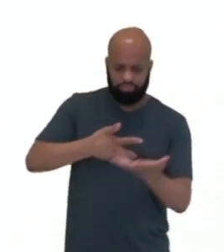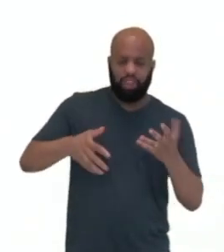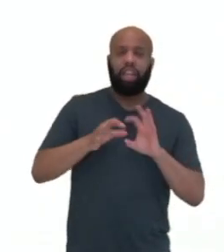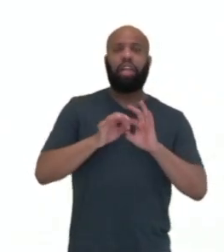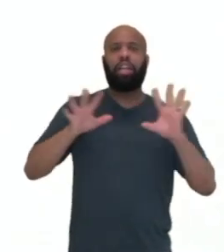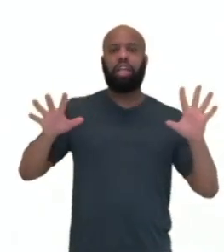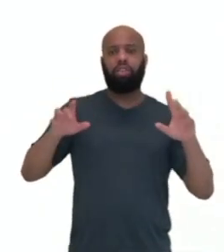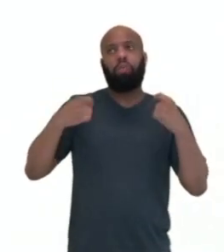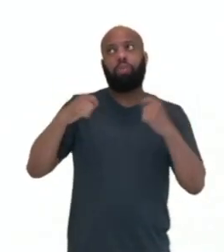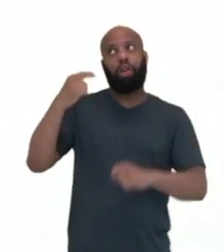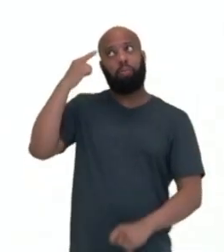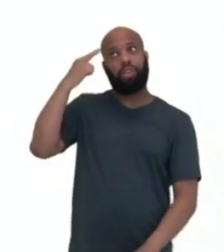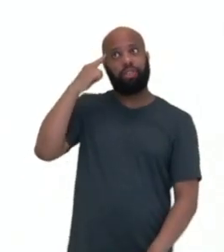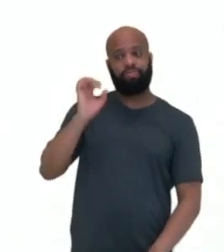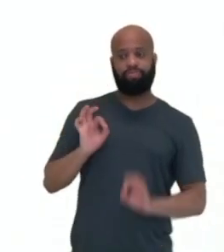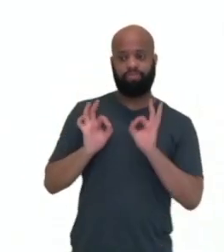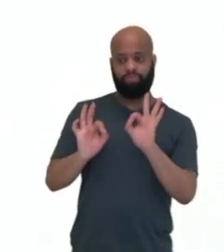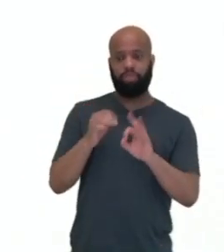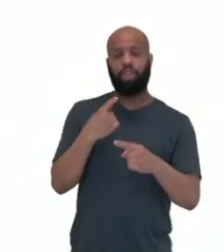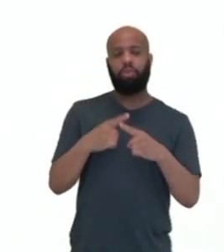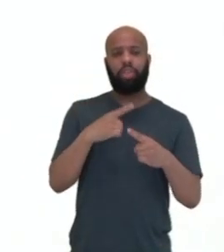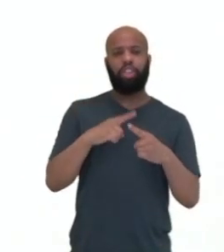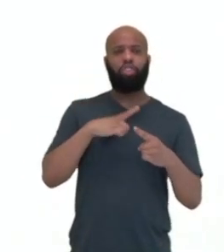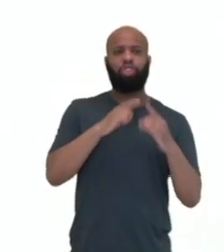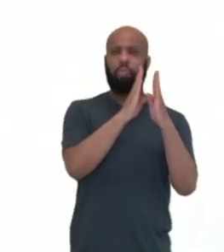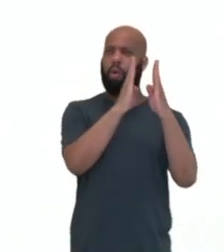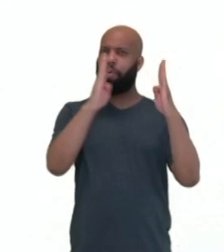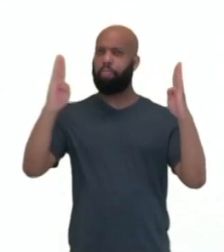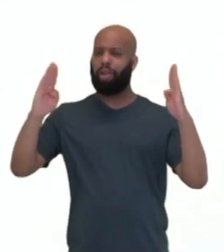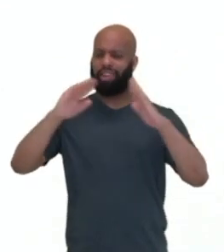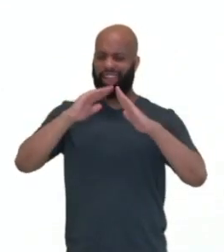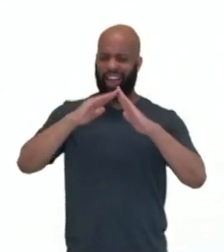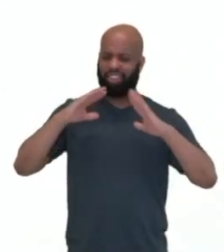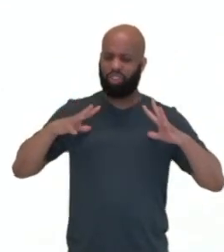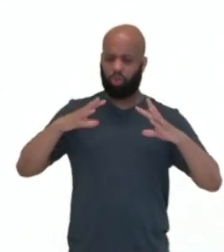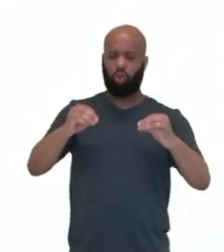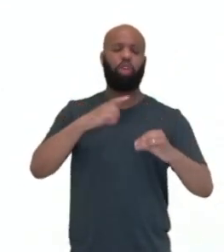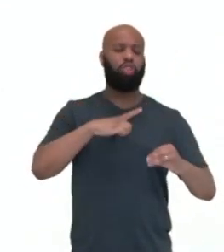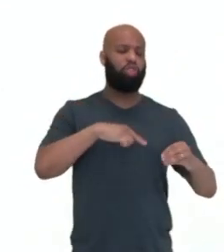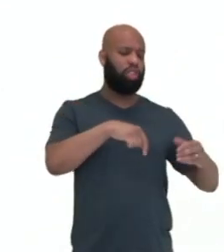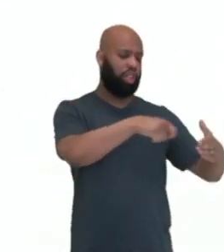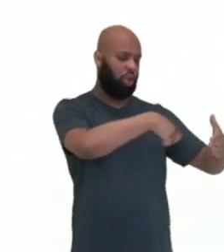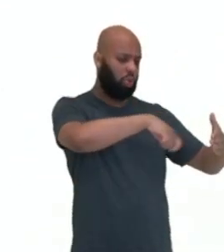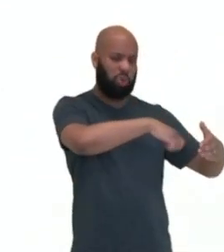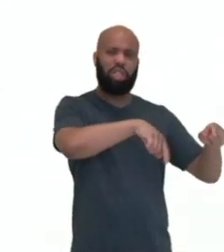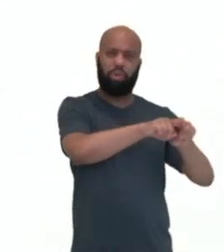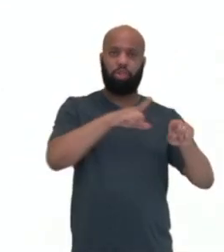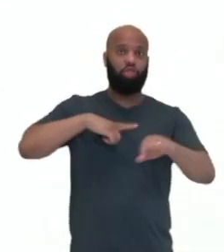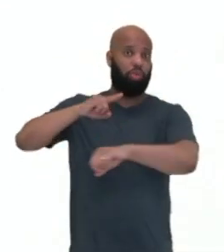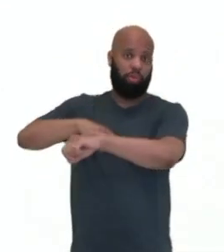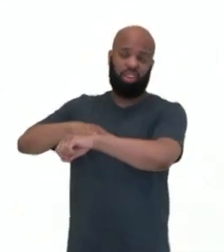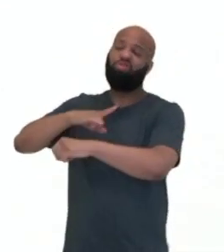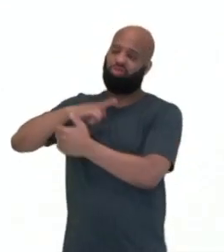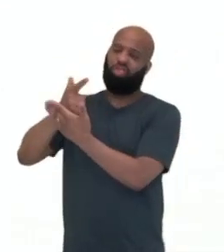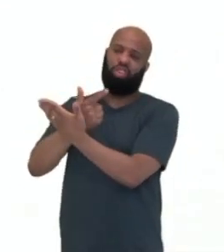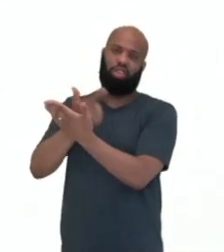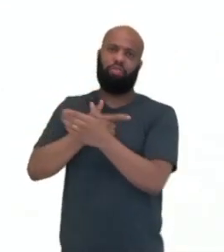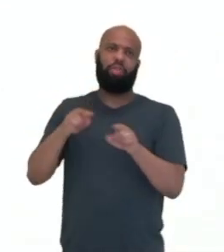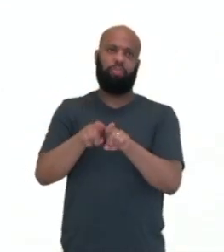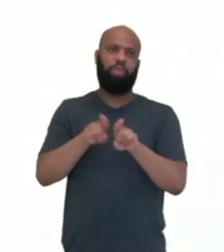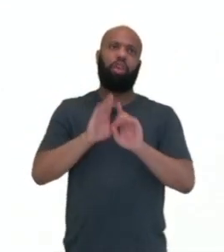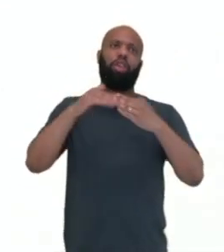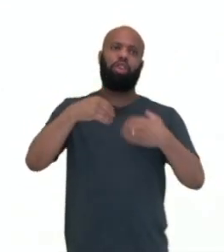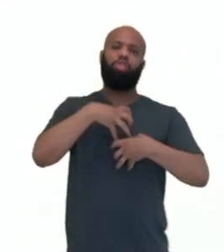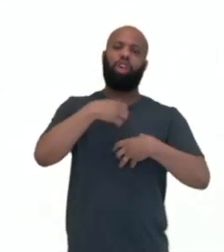que ser, pensando bem, porque eles estavam pela casa toda, inclusive na cozinha e no banheiro. De maneira